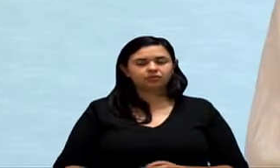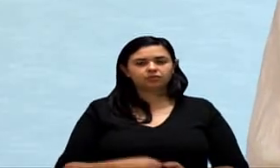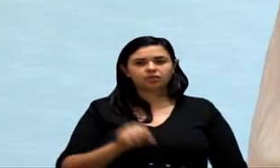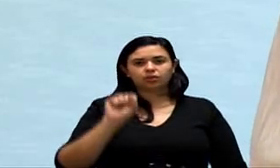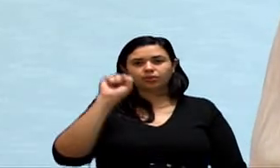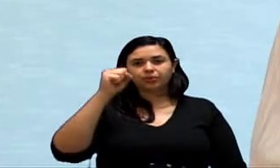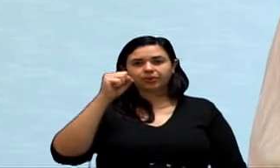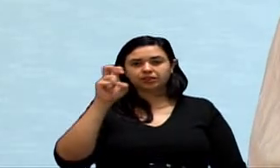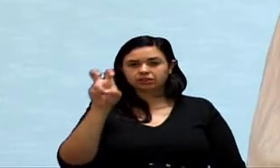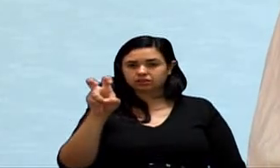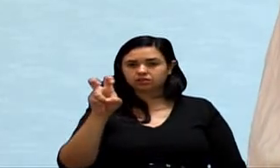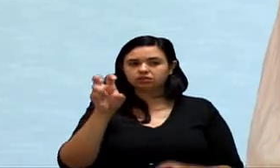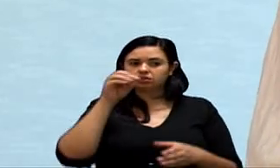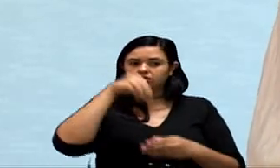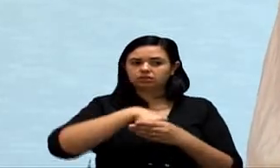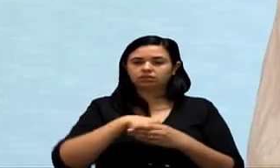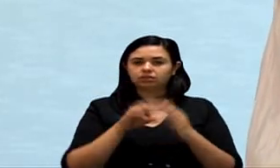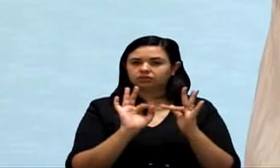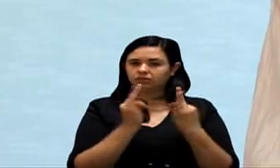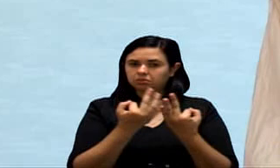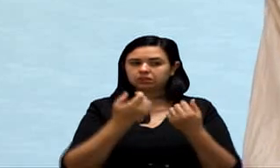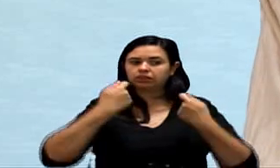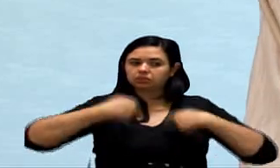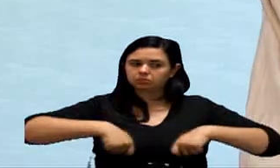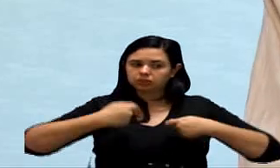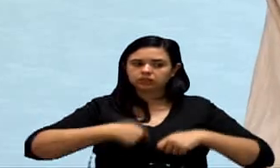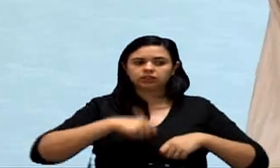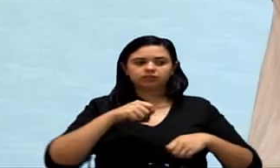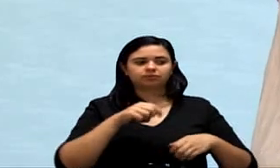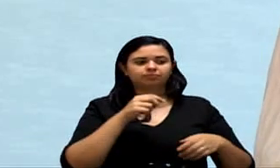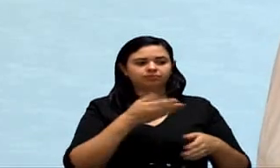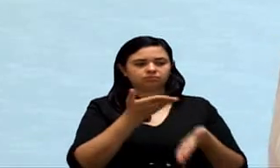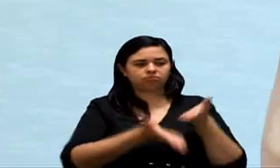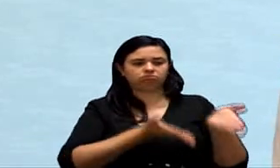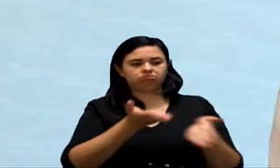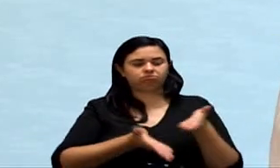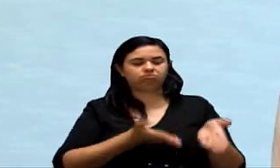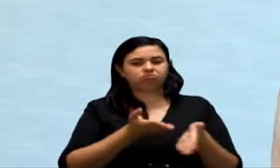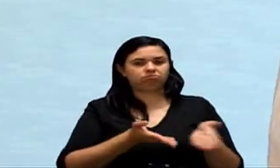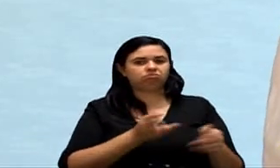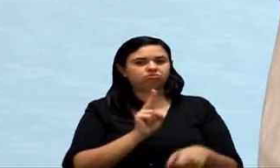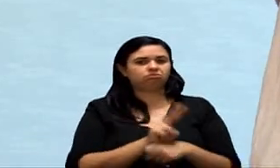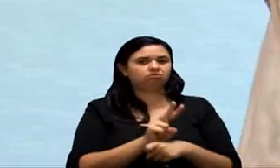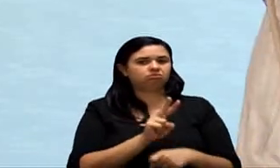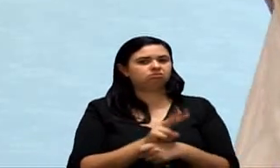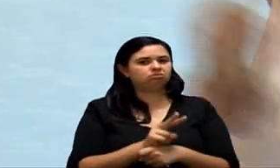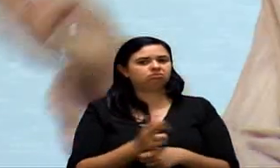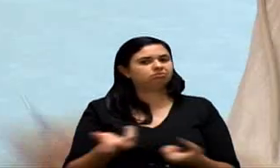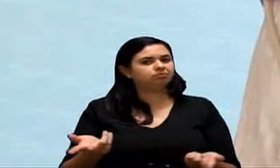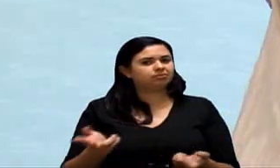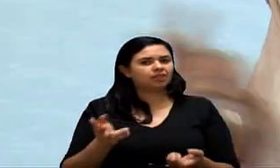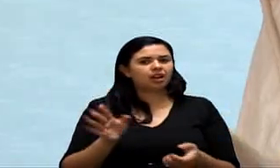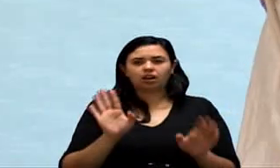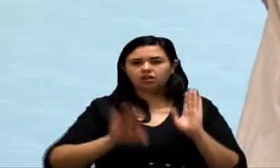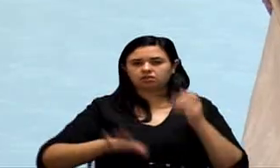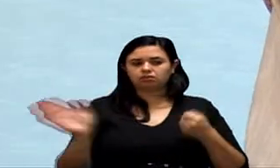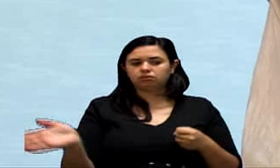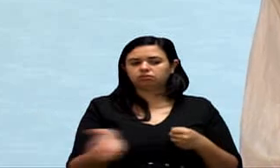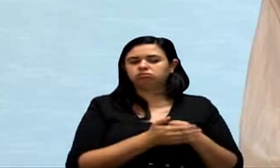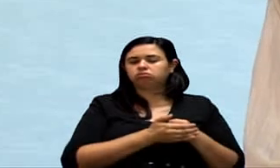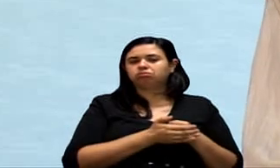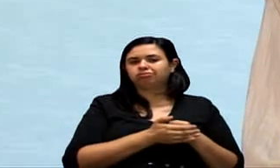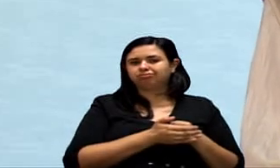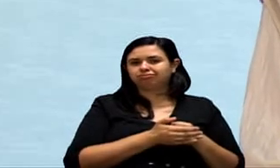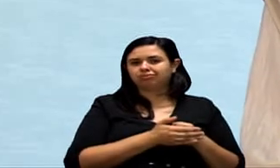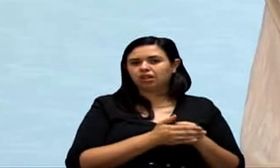casa, dentro da família, que deveria estar cuidando e protegendo. Isso é muito escondido. Muitas vezes a própria família dá um